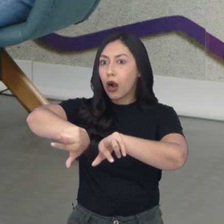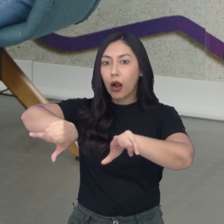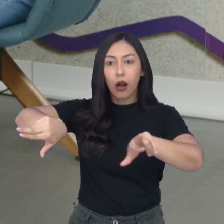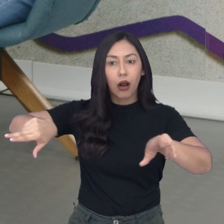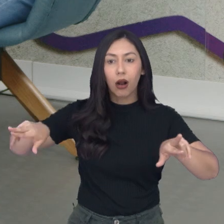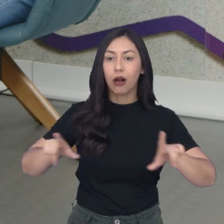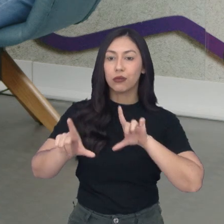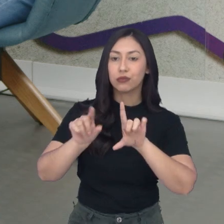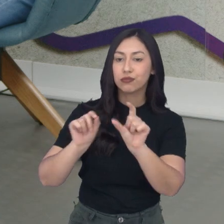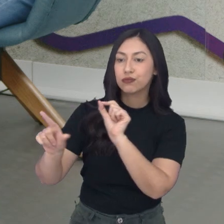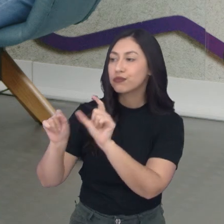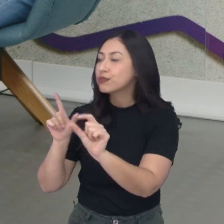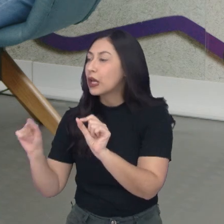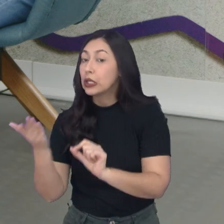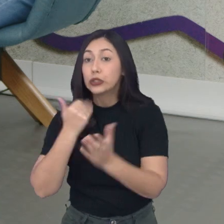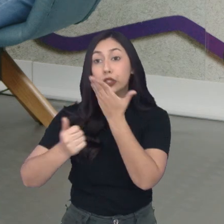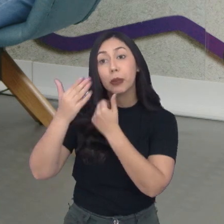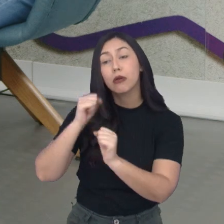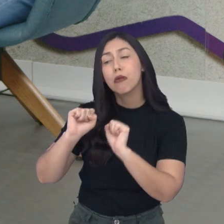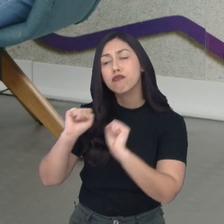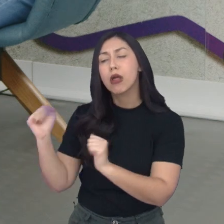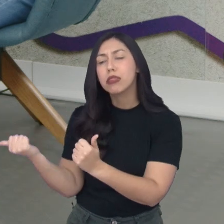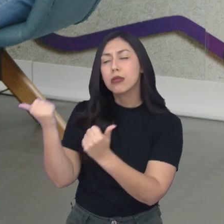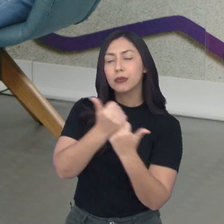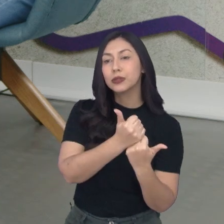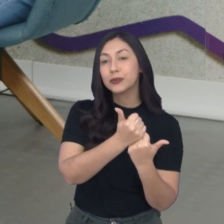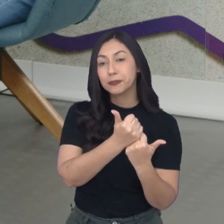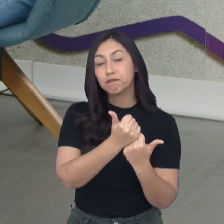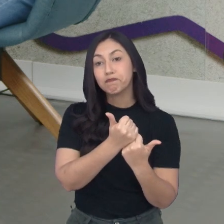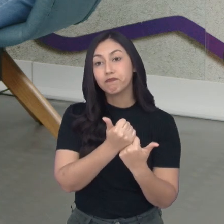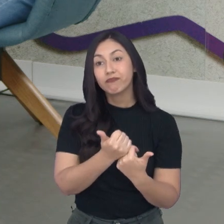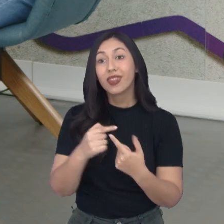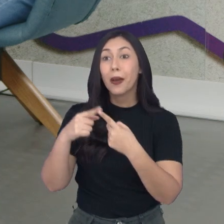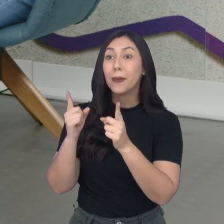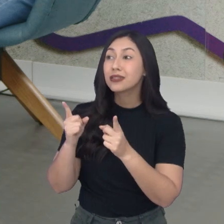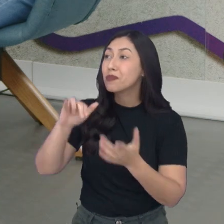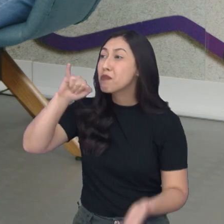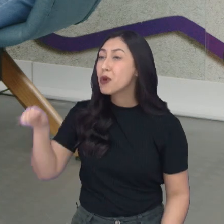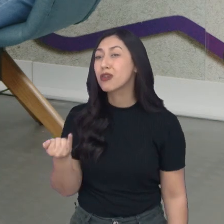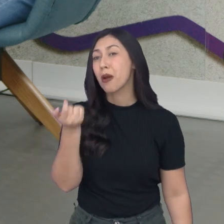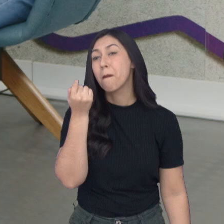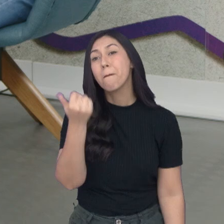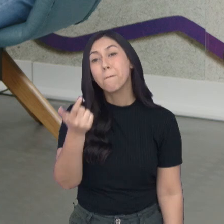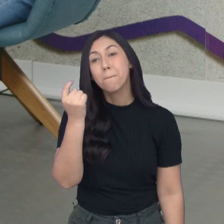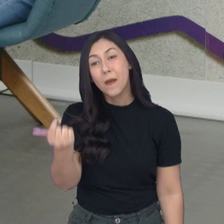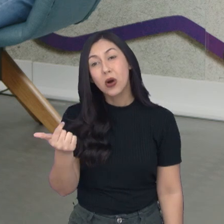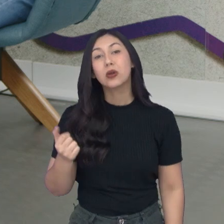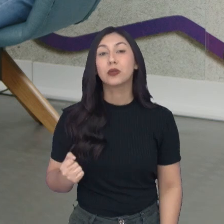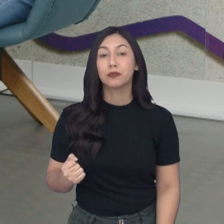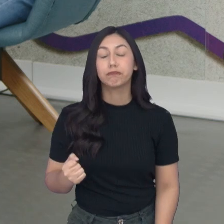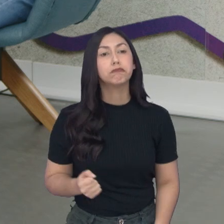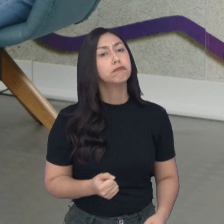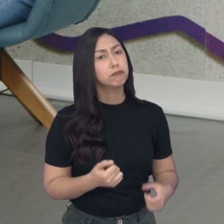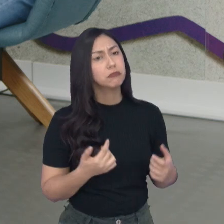de opções de alimentos que a gente pode substituir, né? E é muito pouco aproveitado isso. Exatamente. E aí